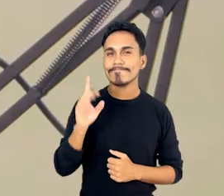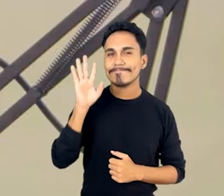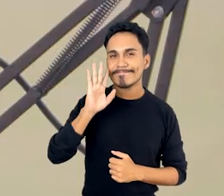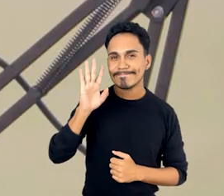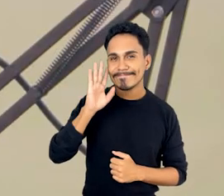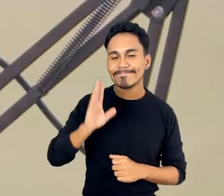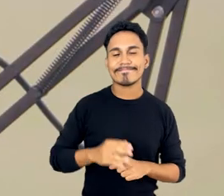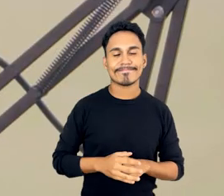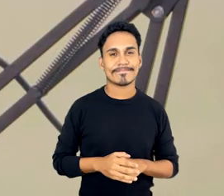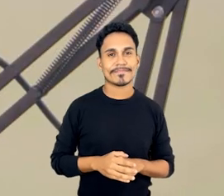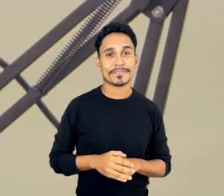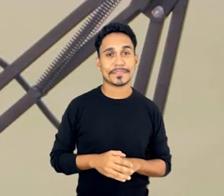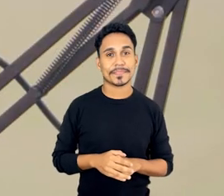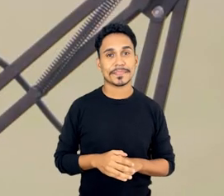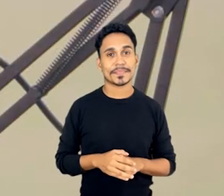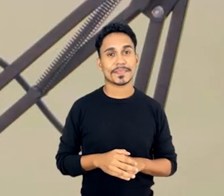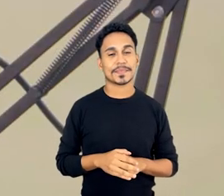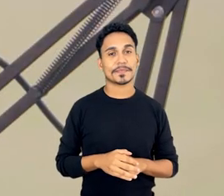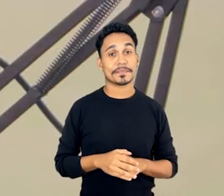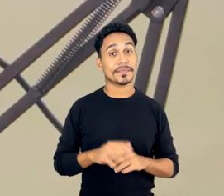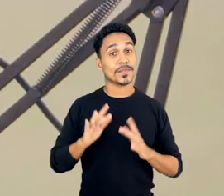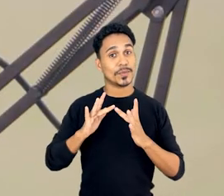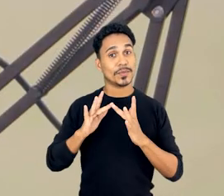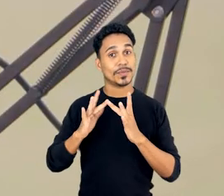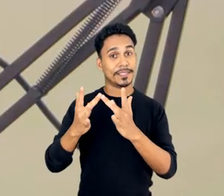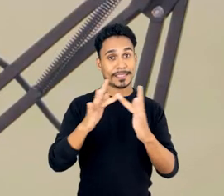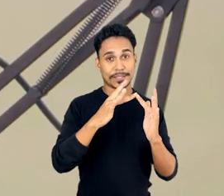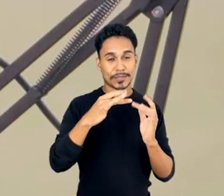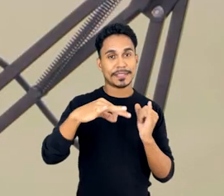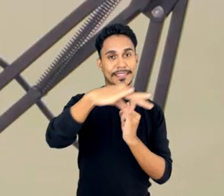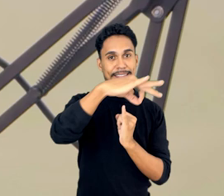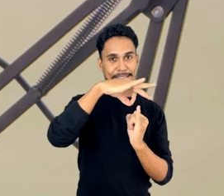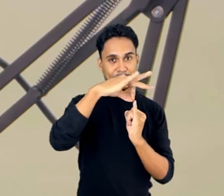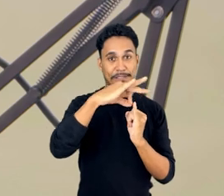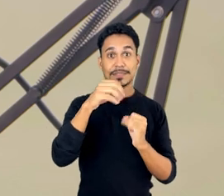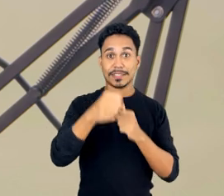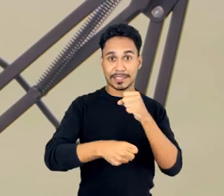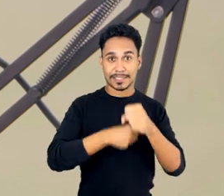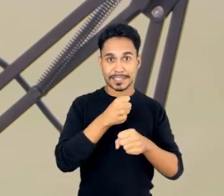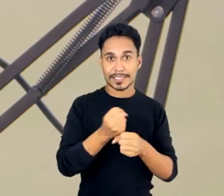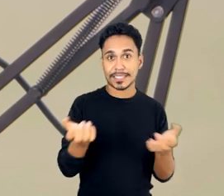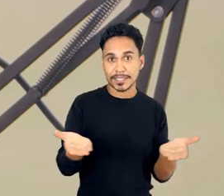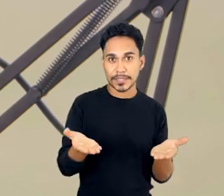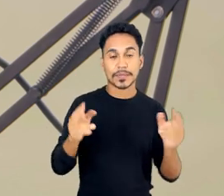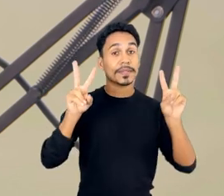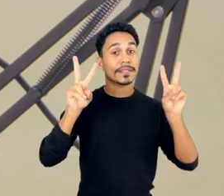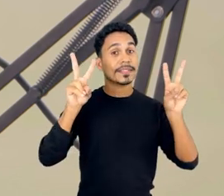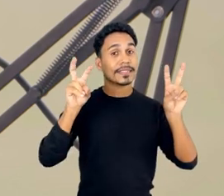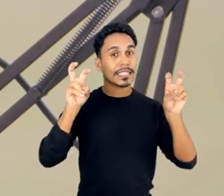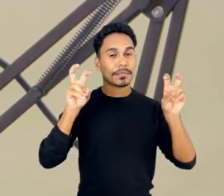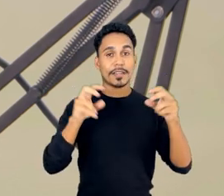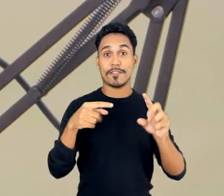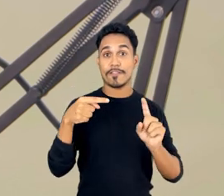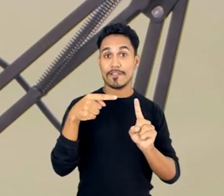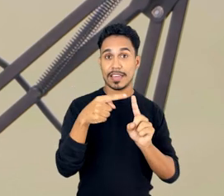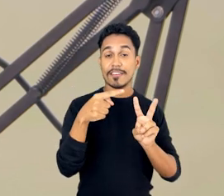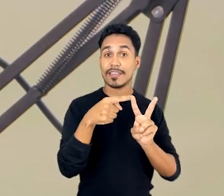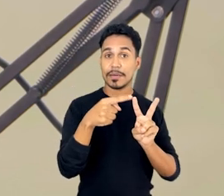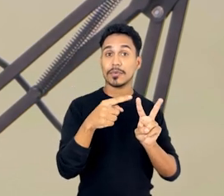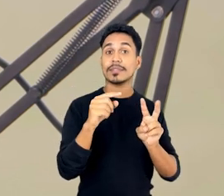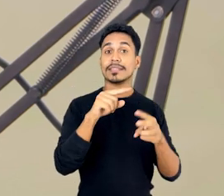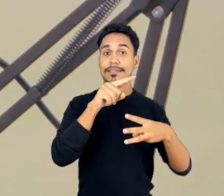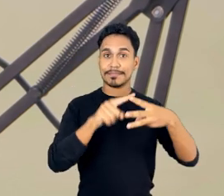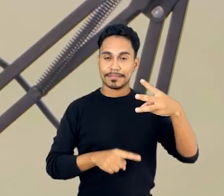o conexões ifs desse desse ano traz como tema os três verbos educar